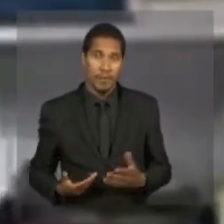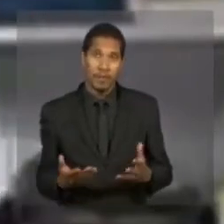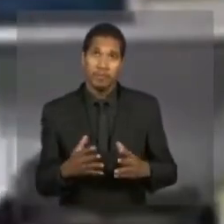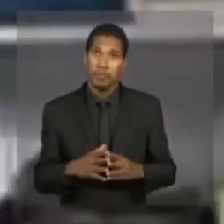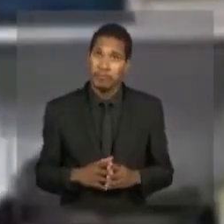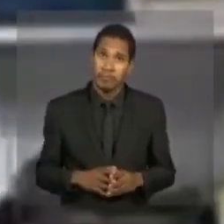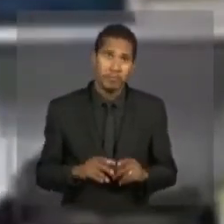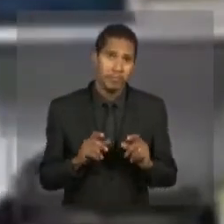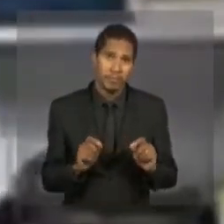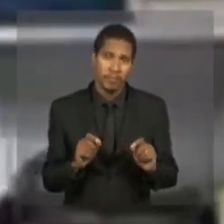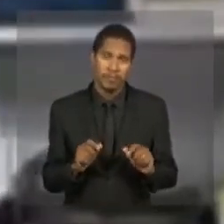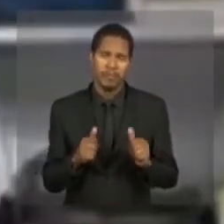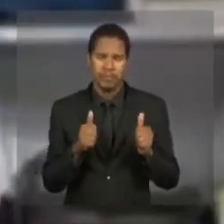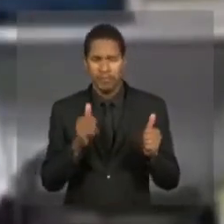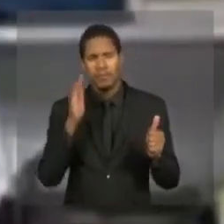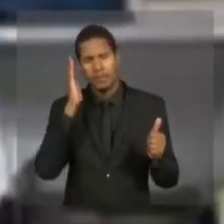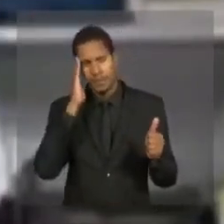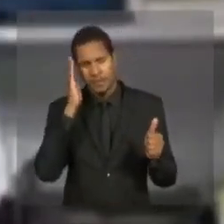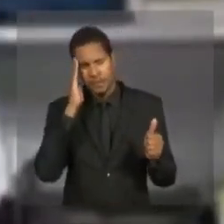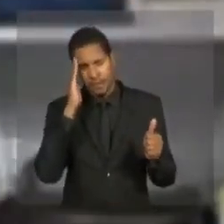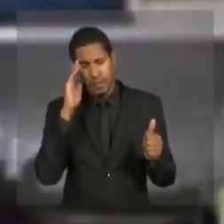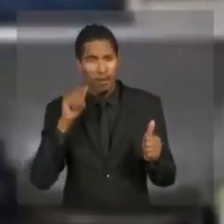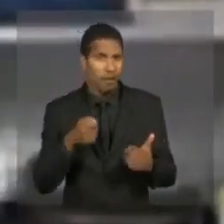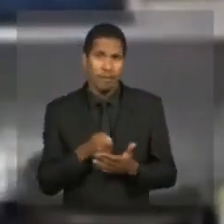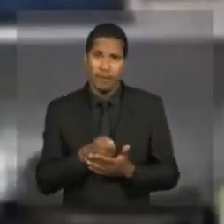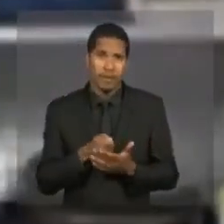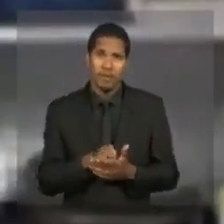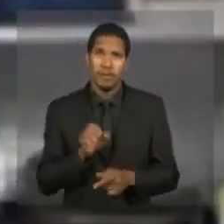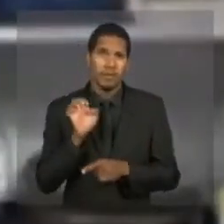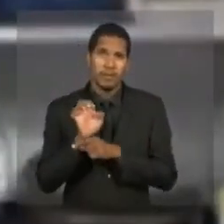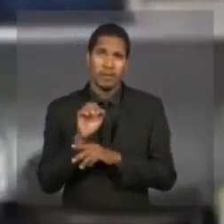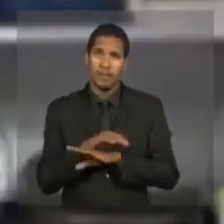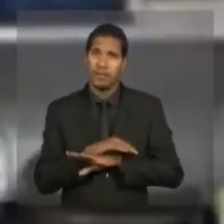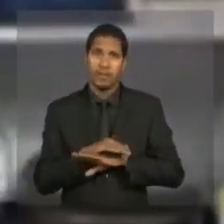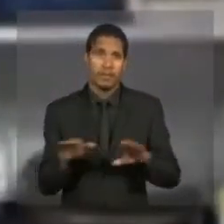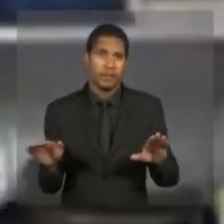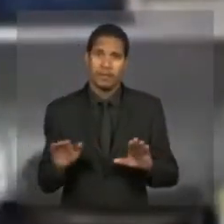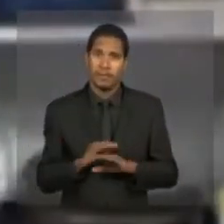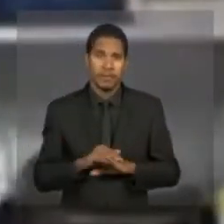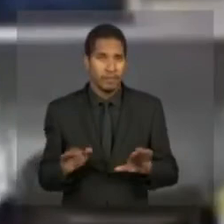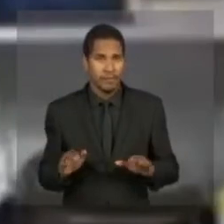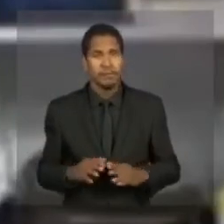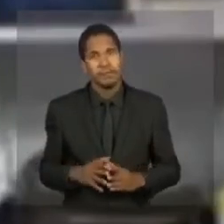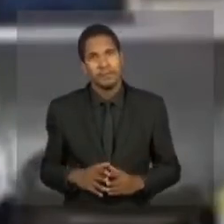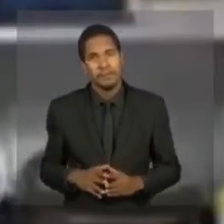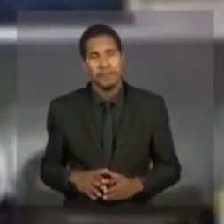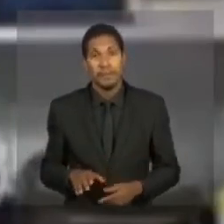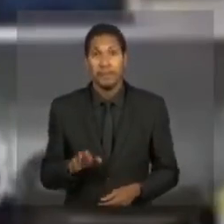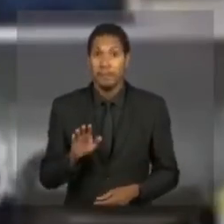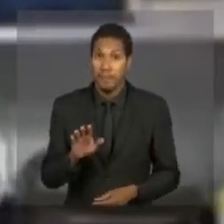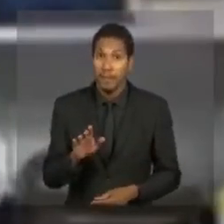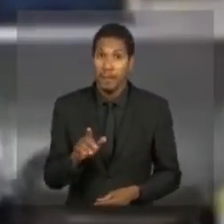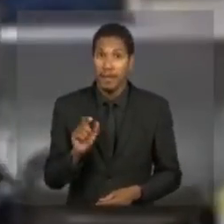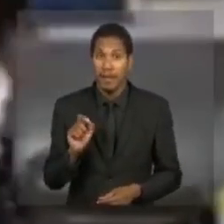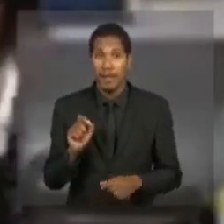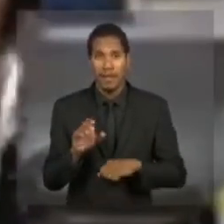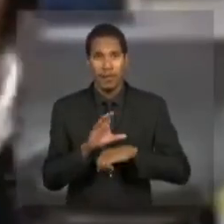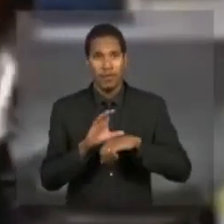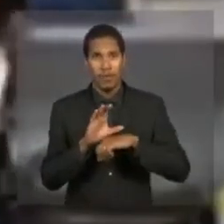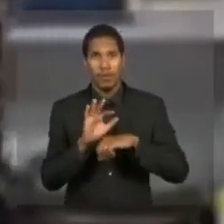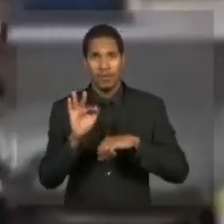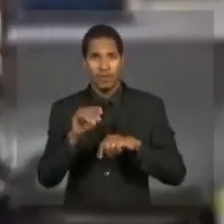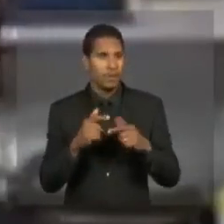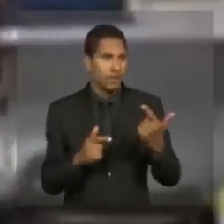não tenho nenhum receio. É dever do Estado, inarredável, inalienável. Mas a própria Constituição prevê,